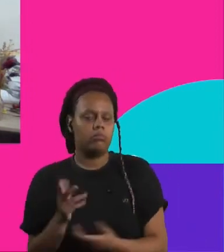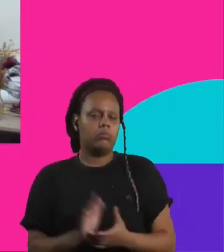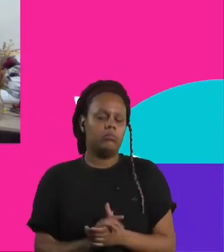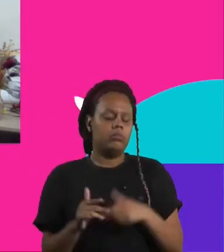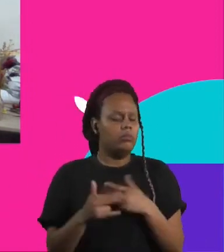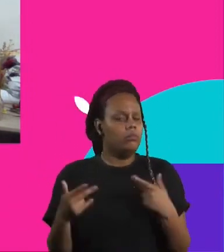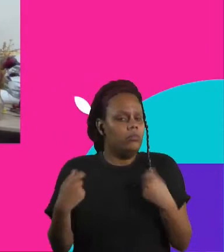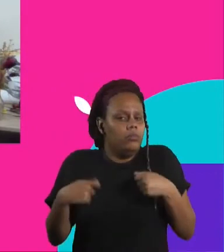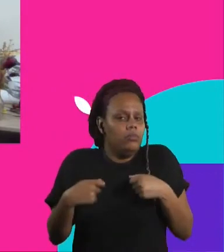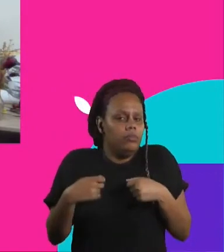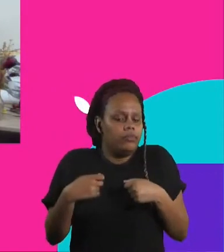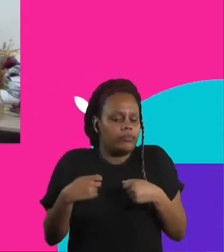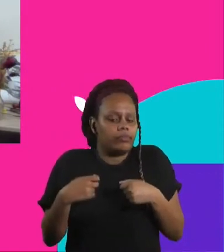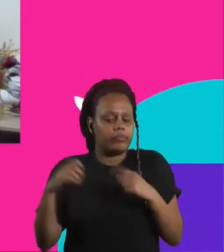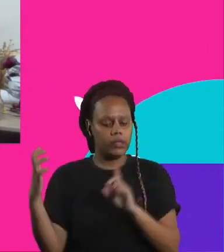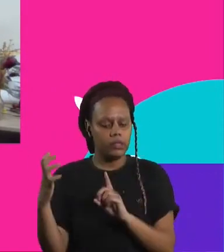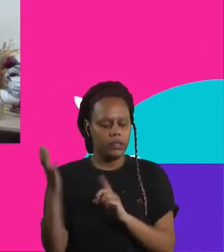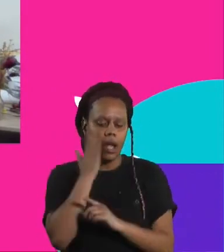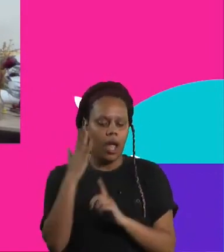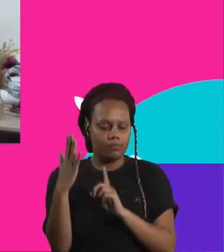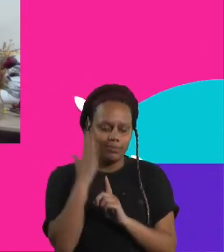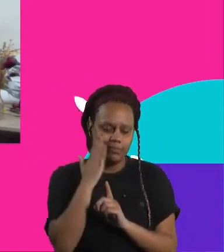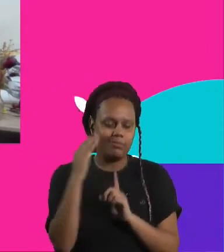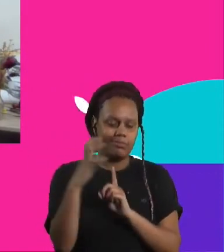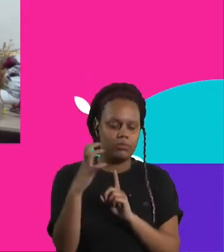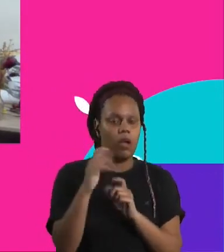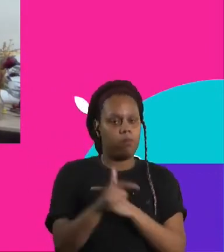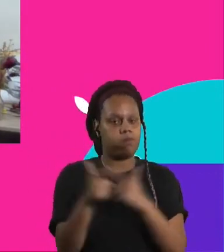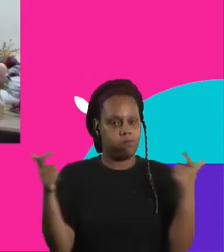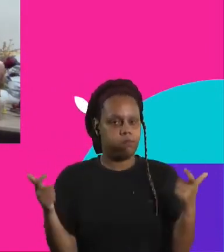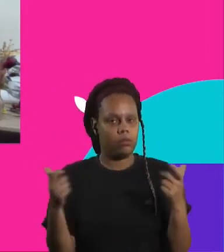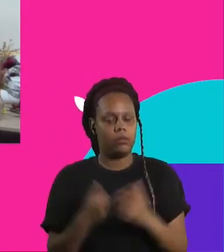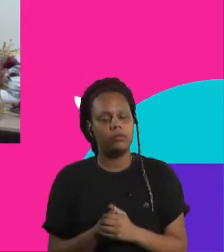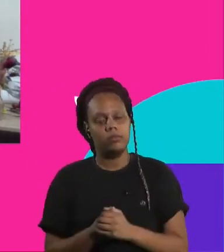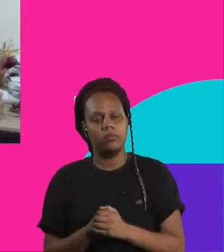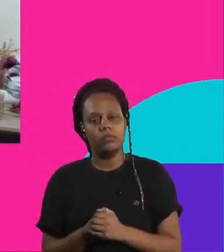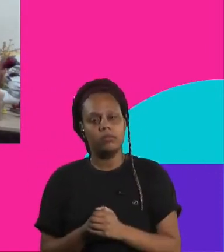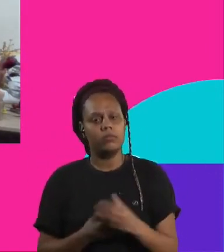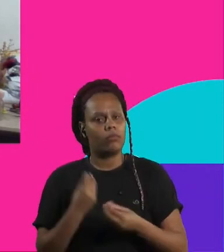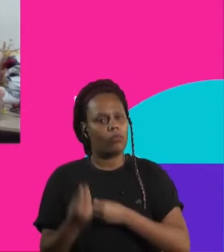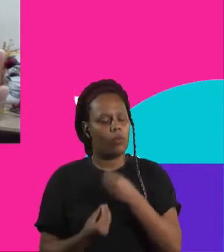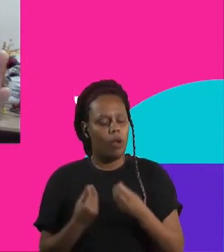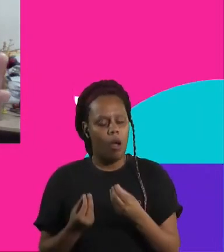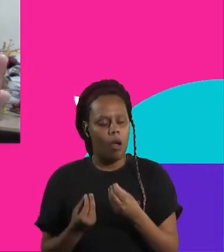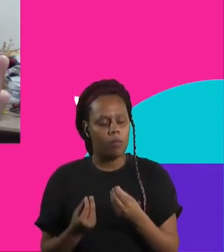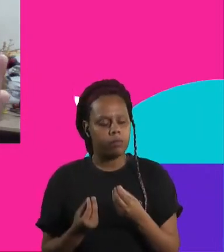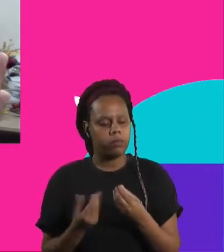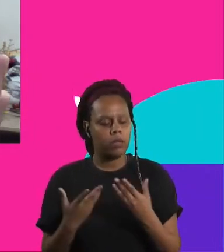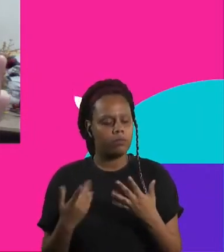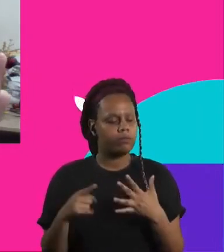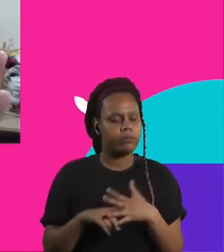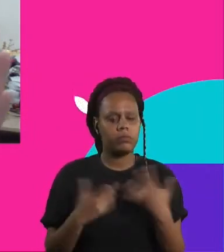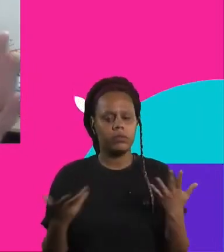que eu consigo ter uma influência maior, e que eu defino, então, que fazendo essa intervenção agora, daqui 1 mês,